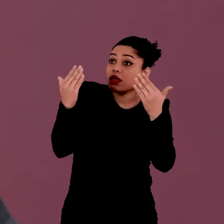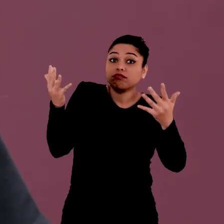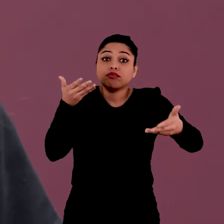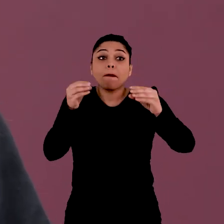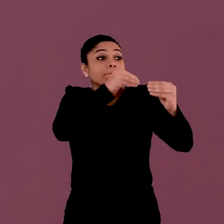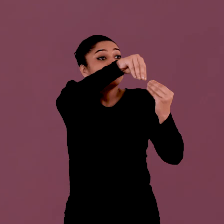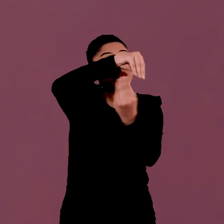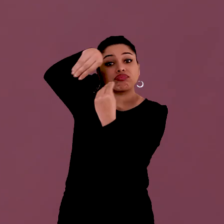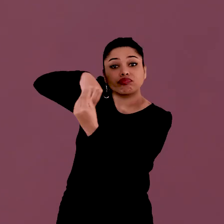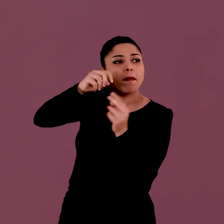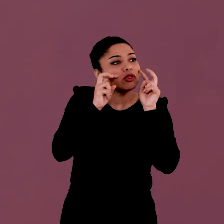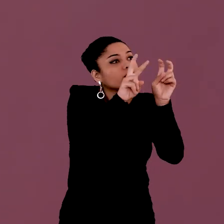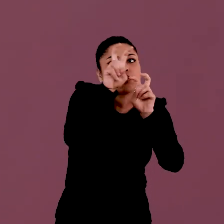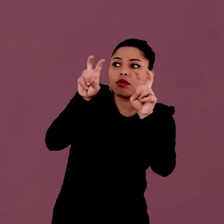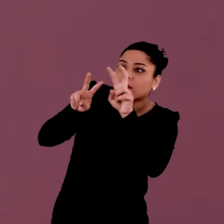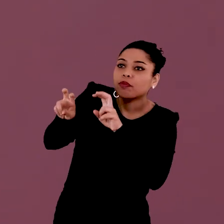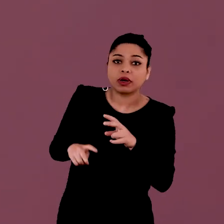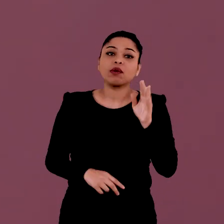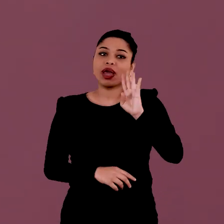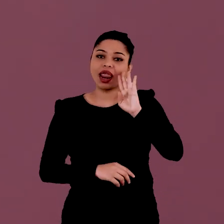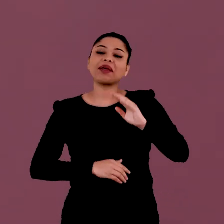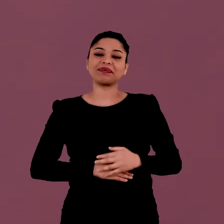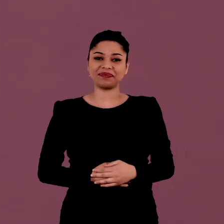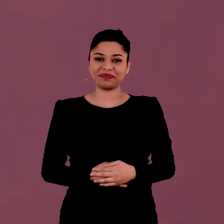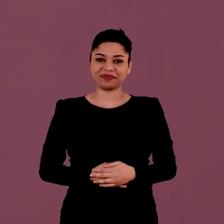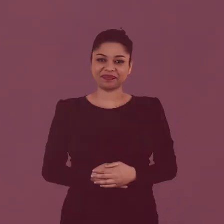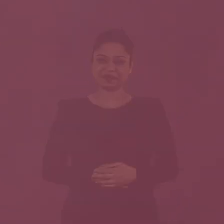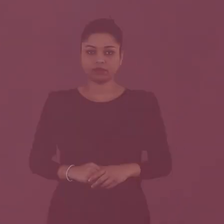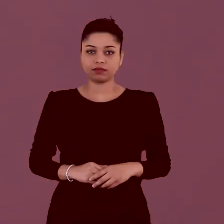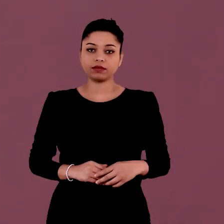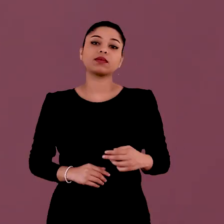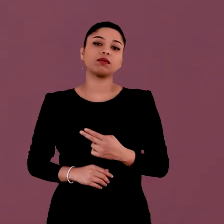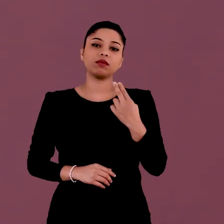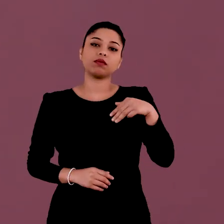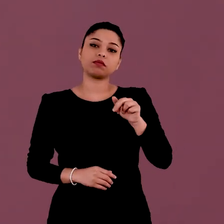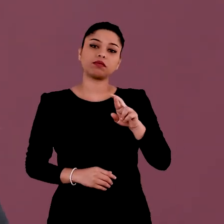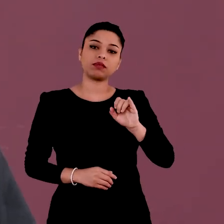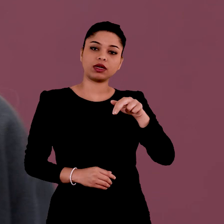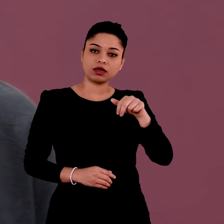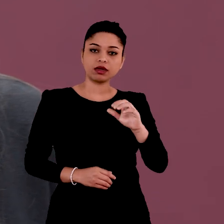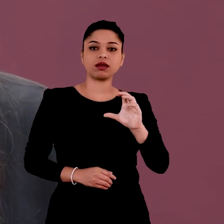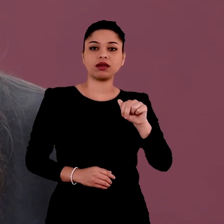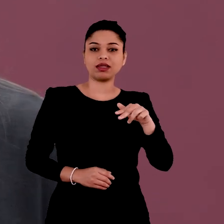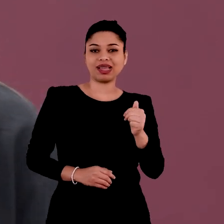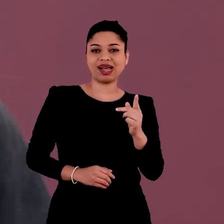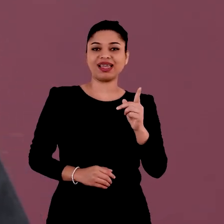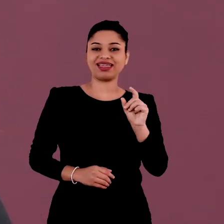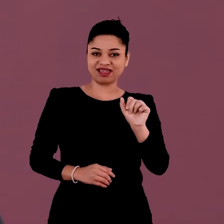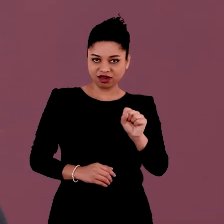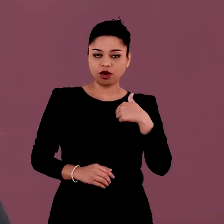2008, depois eu fiz uma especialização na Escola da Cidade em 2010, Arquitetura, Geografia e Cidade. e tenho